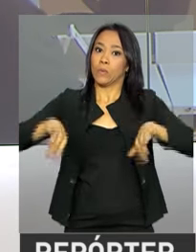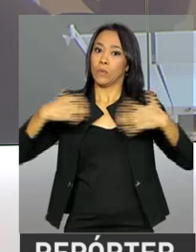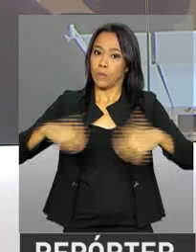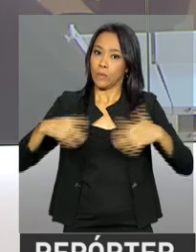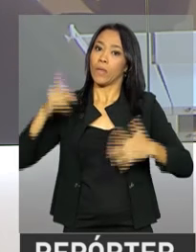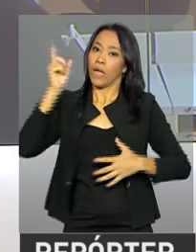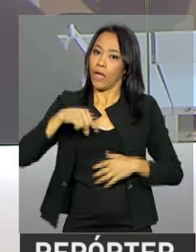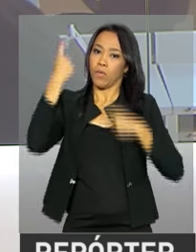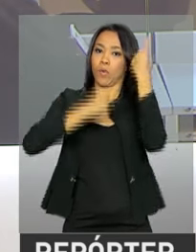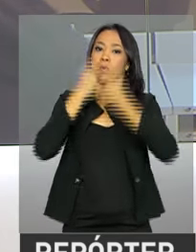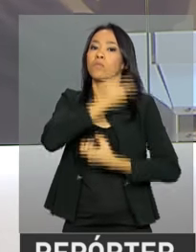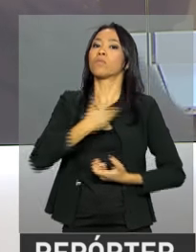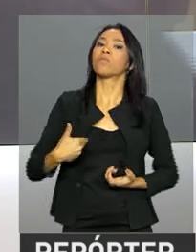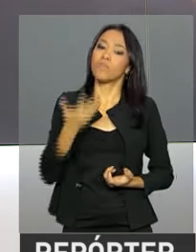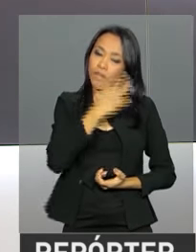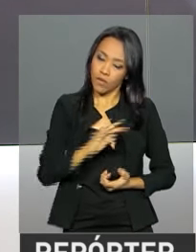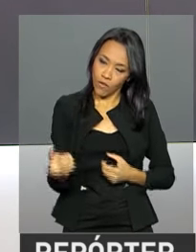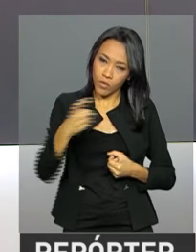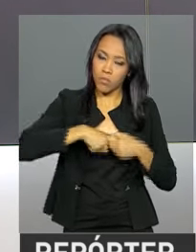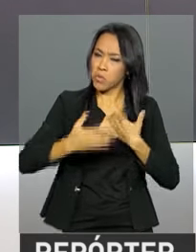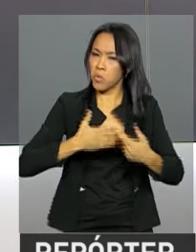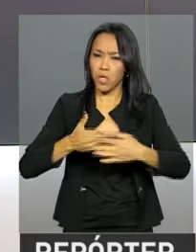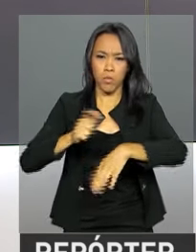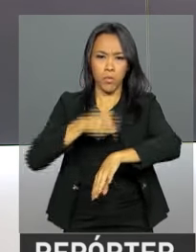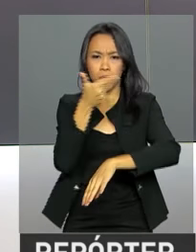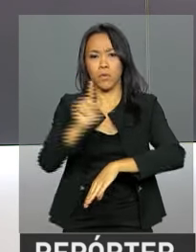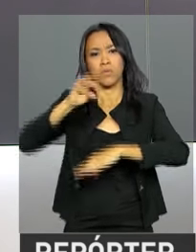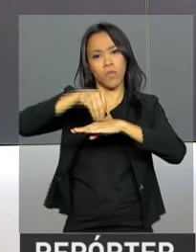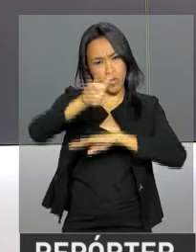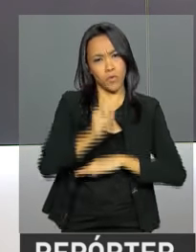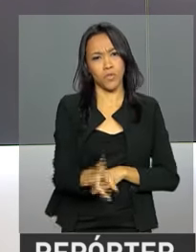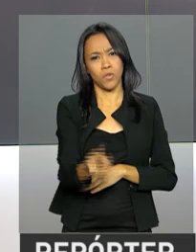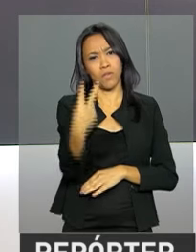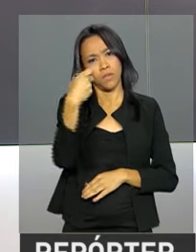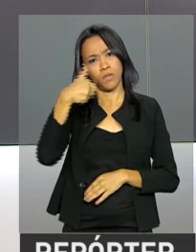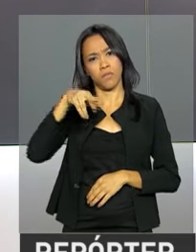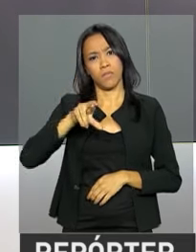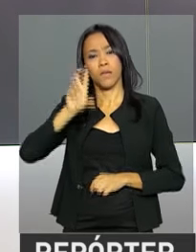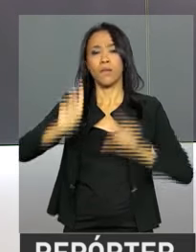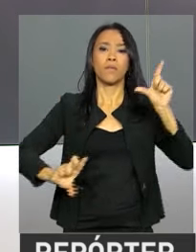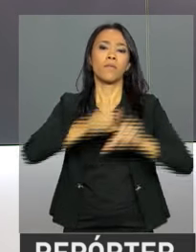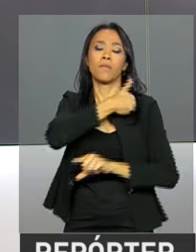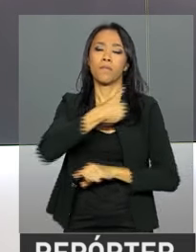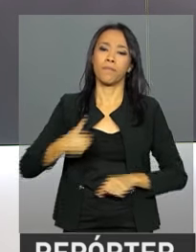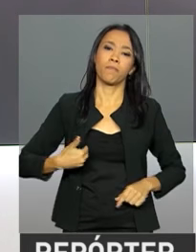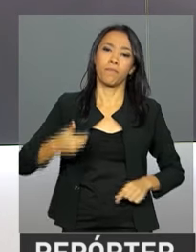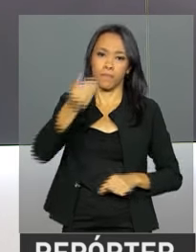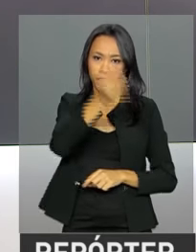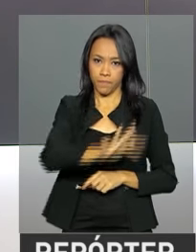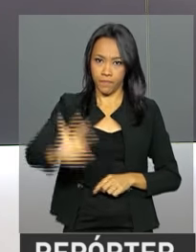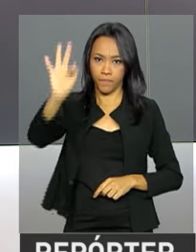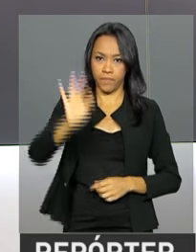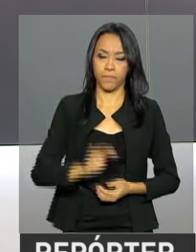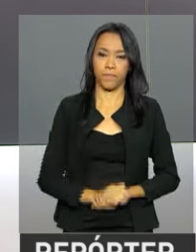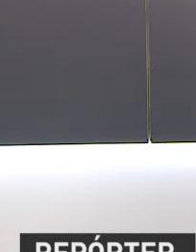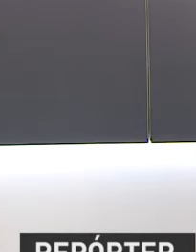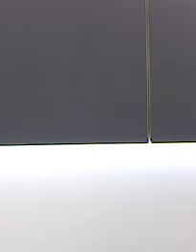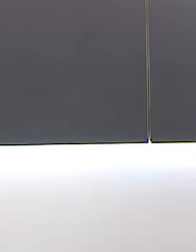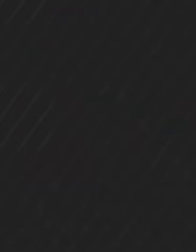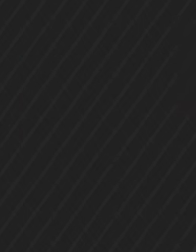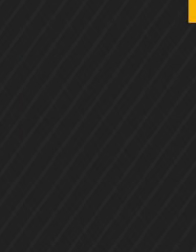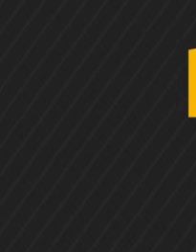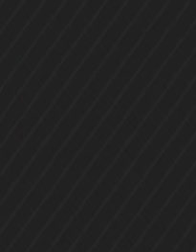segurança nacional botamos a qualquer momento com outras informações continue com a gente aqui na nbr a tv do governo federal